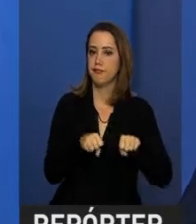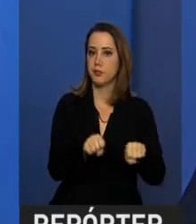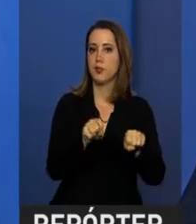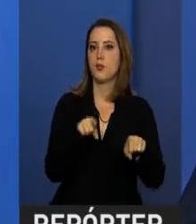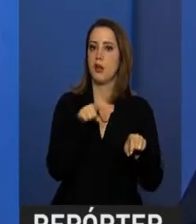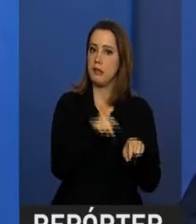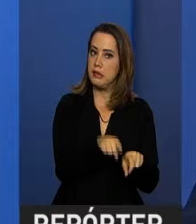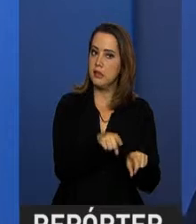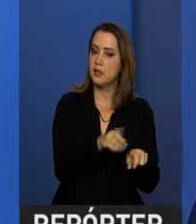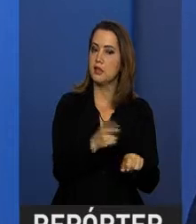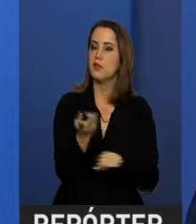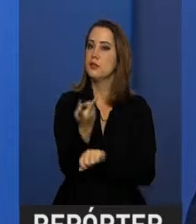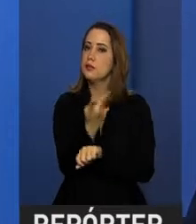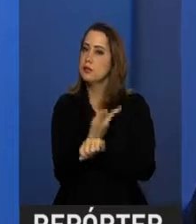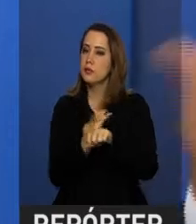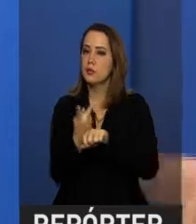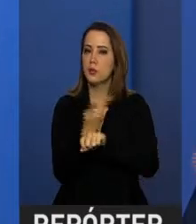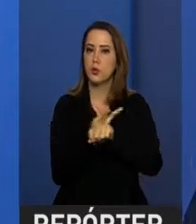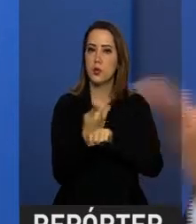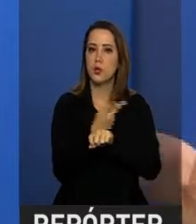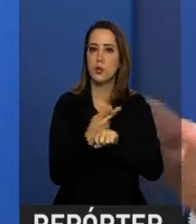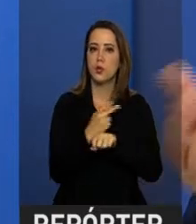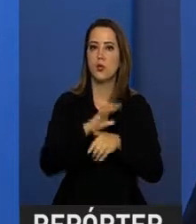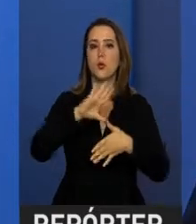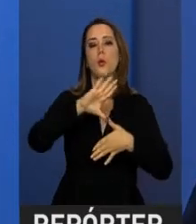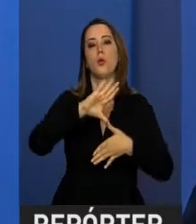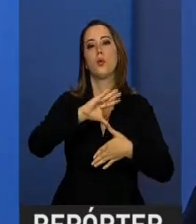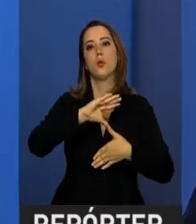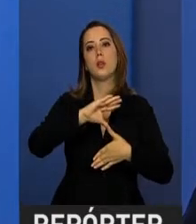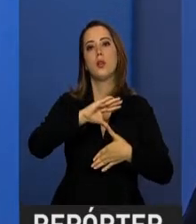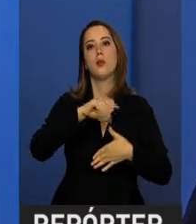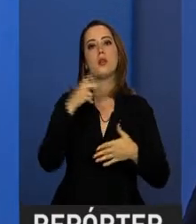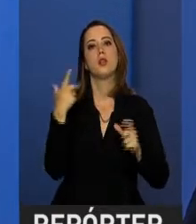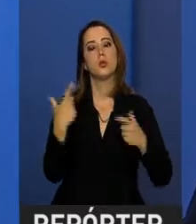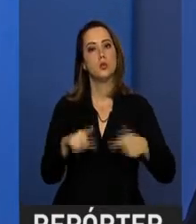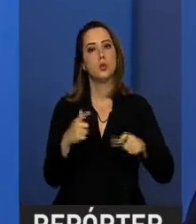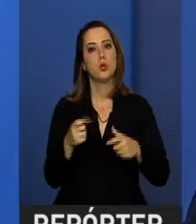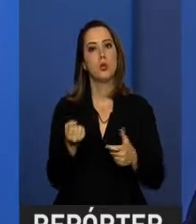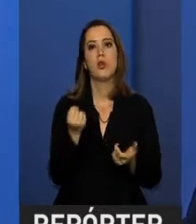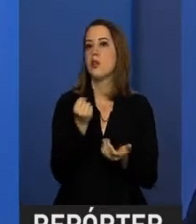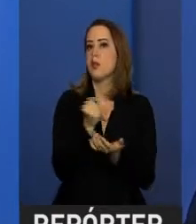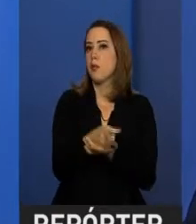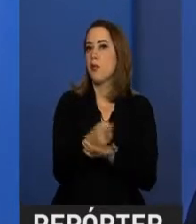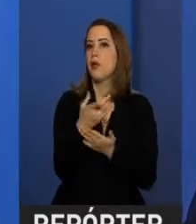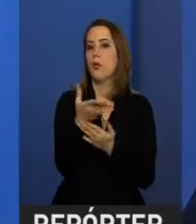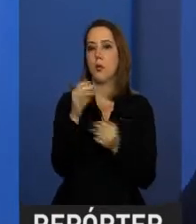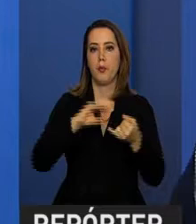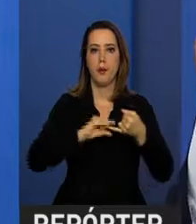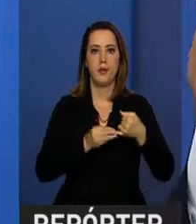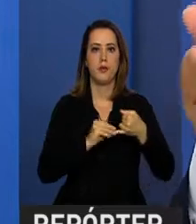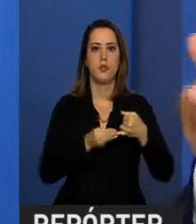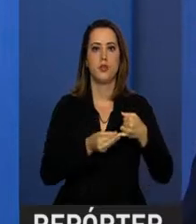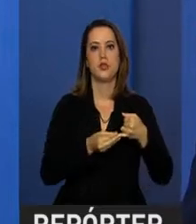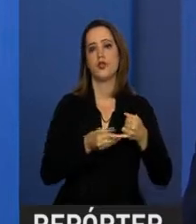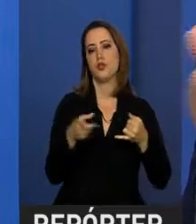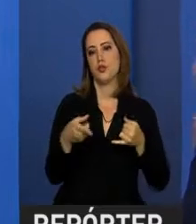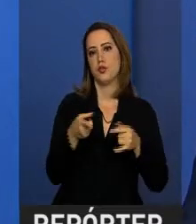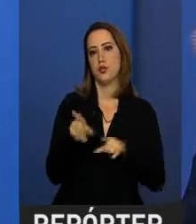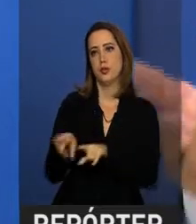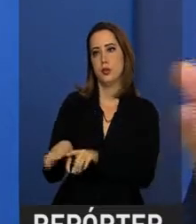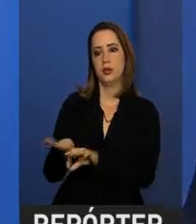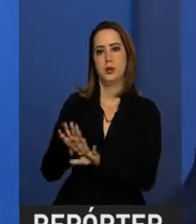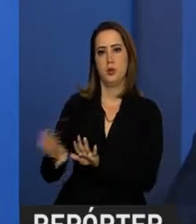possam buscar na américa e se esse feijão é pra quebrar um pouco esse e se poderia chamar um